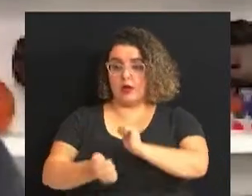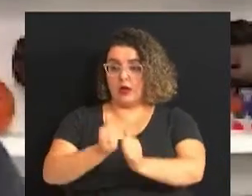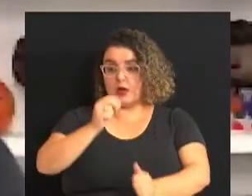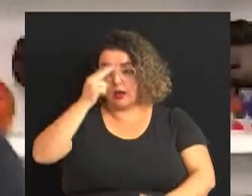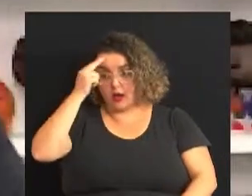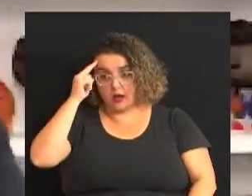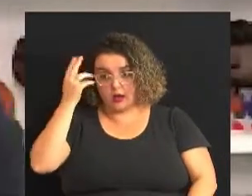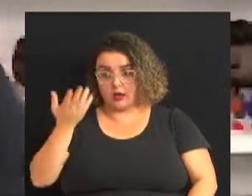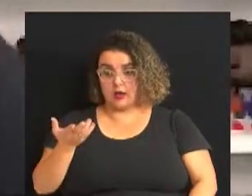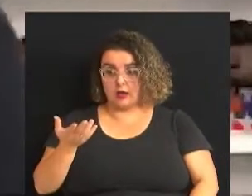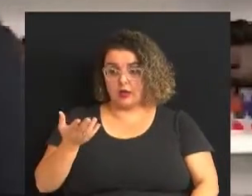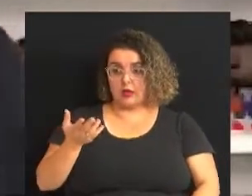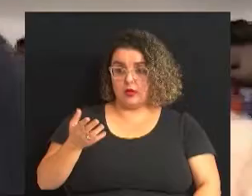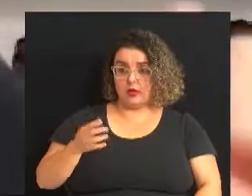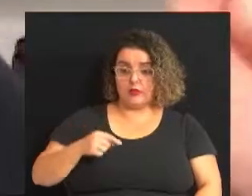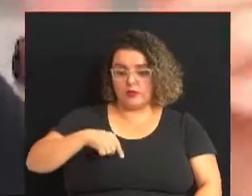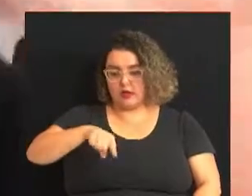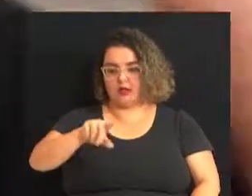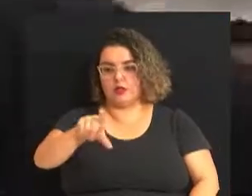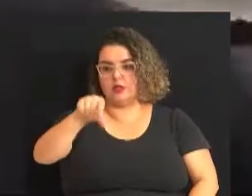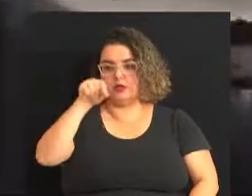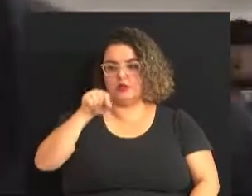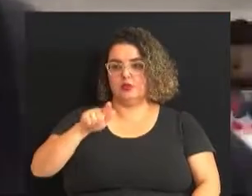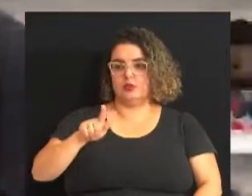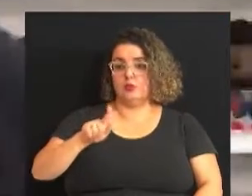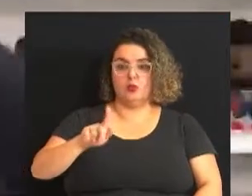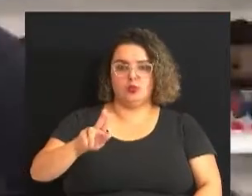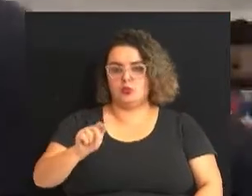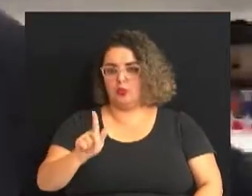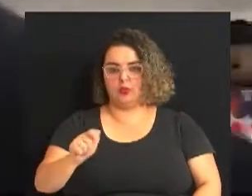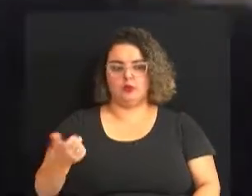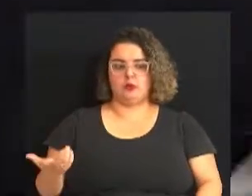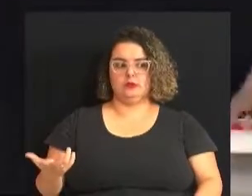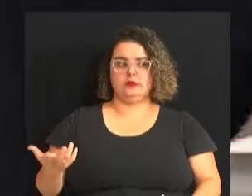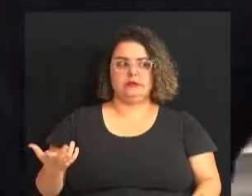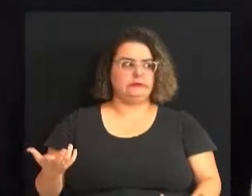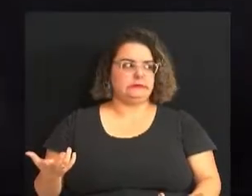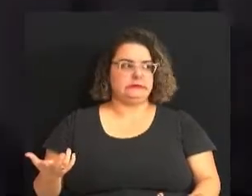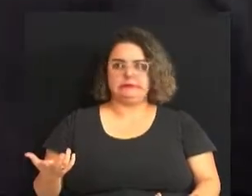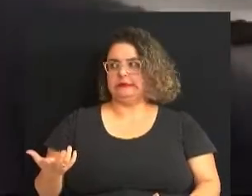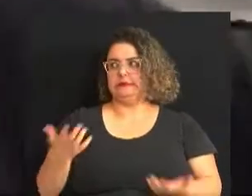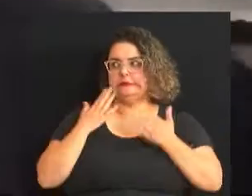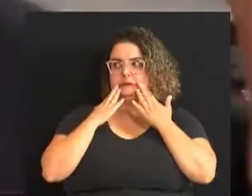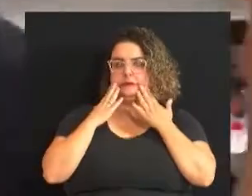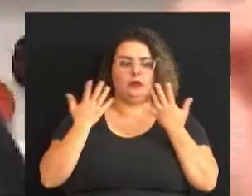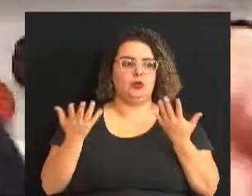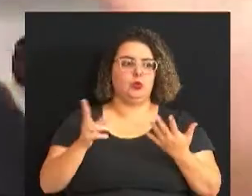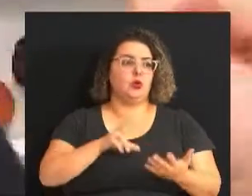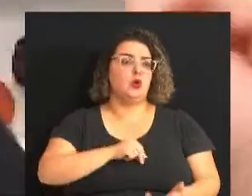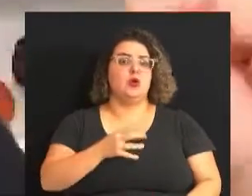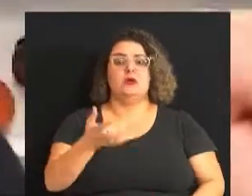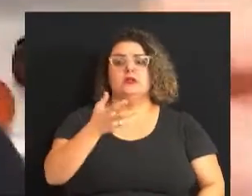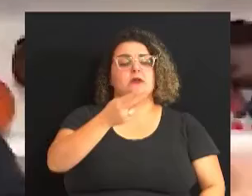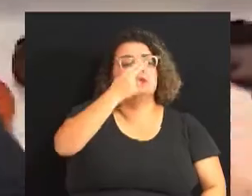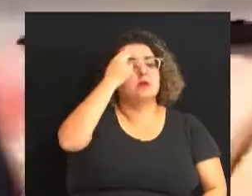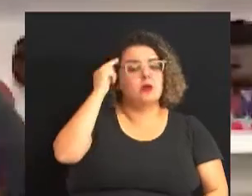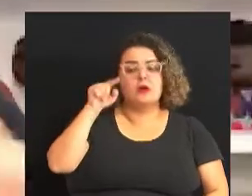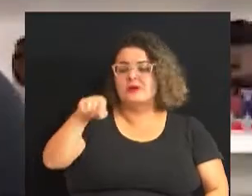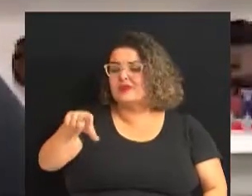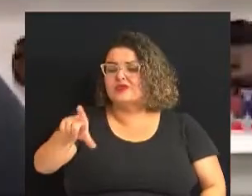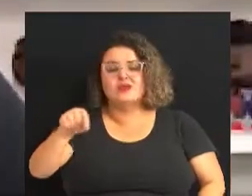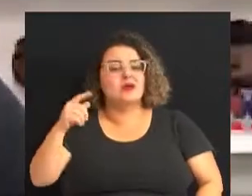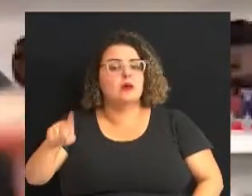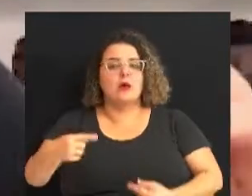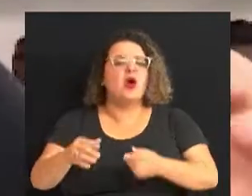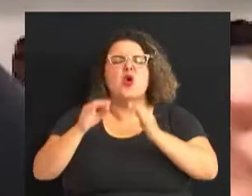hora de passar, vai lá e escolhe o Buga. E aí fica aquele clima ruim. Nossa, a gente queria o Gabriel e eles escolheram outro jogador.